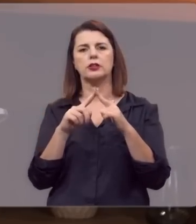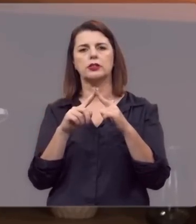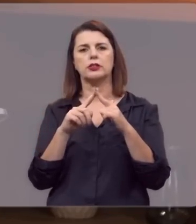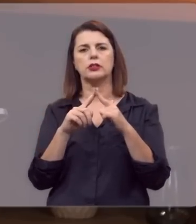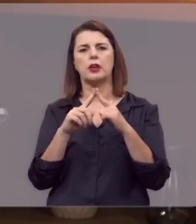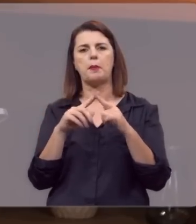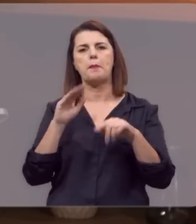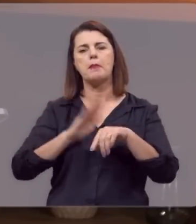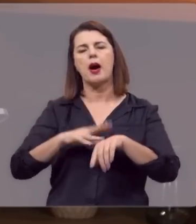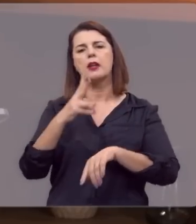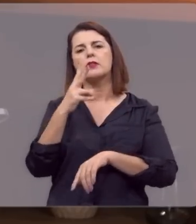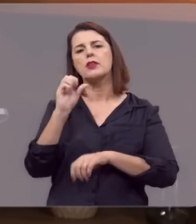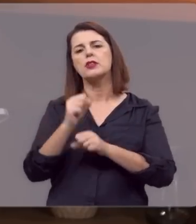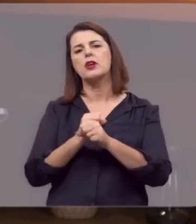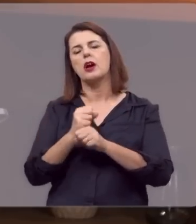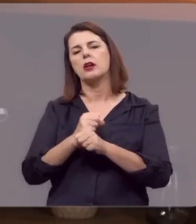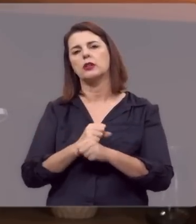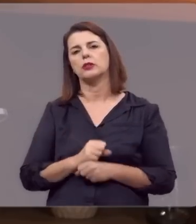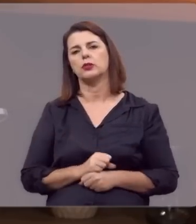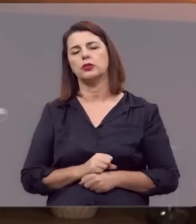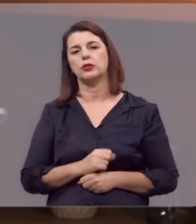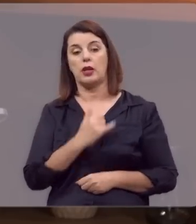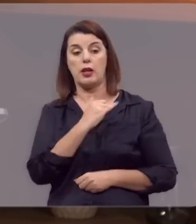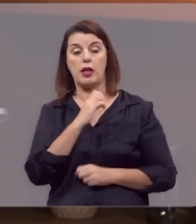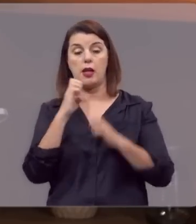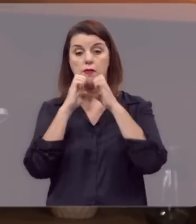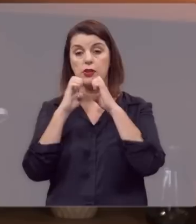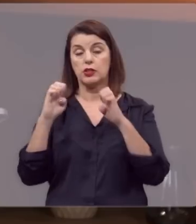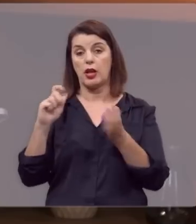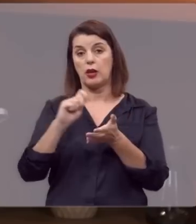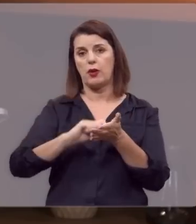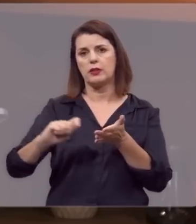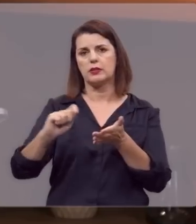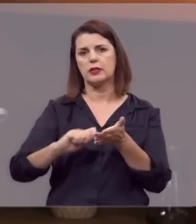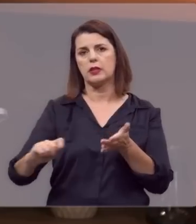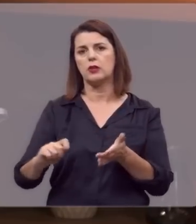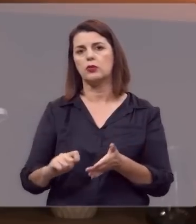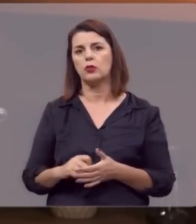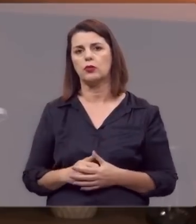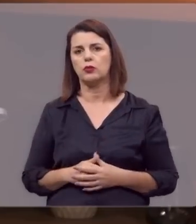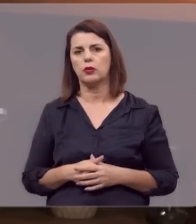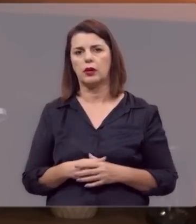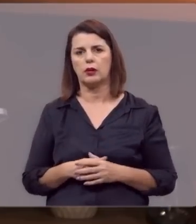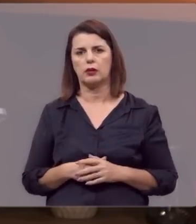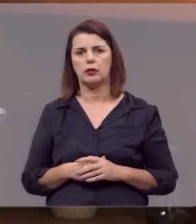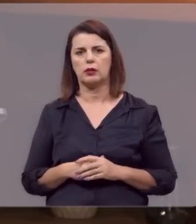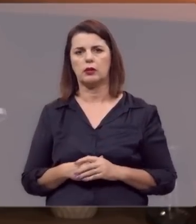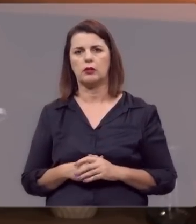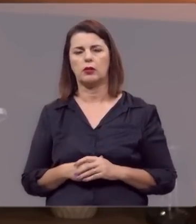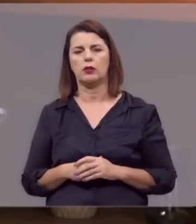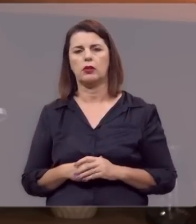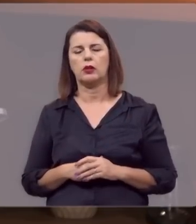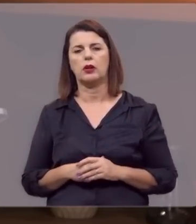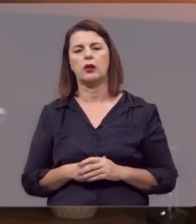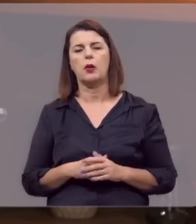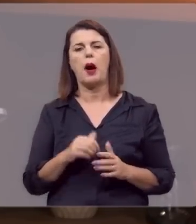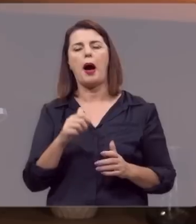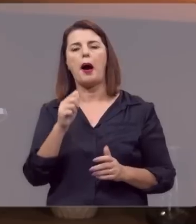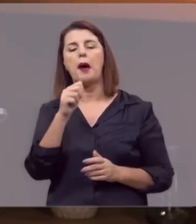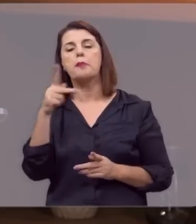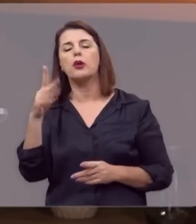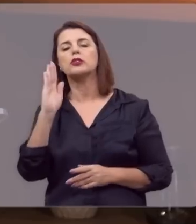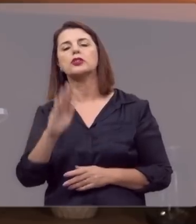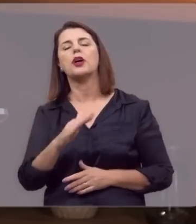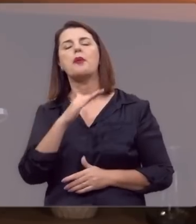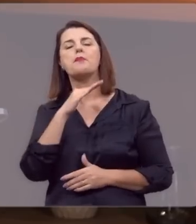de 20 anos. Este evangelho foi escrito quando os demais apóstolos já estavam mortos e mortos